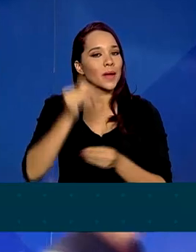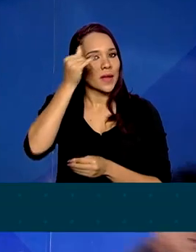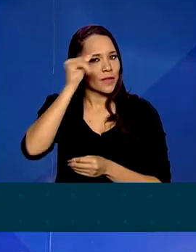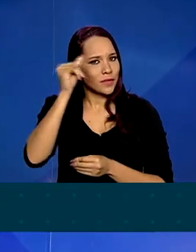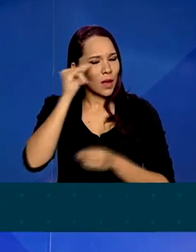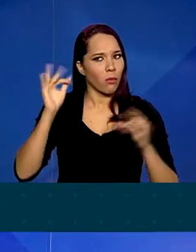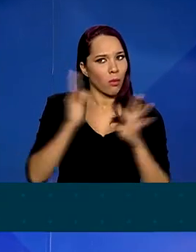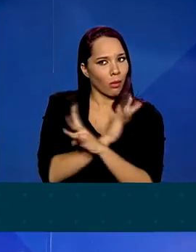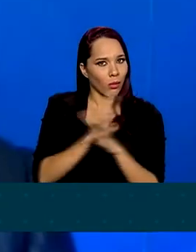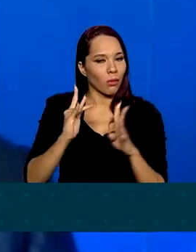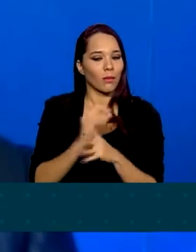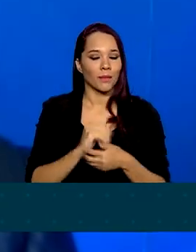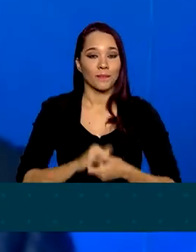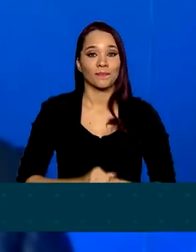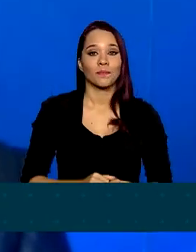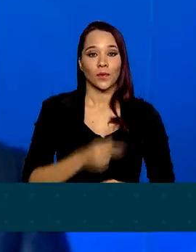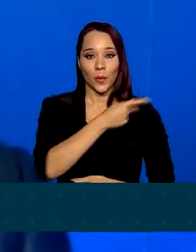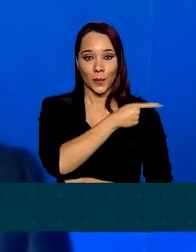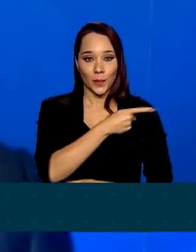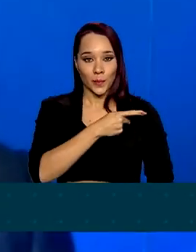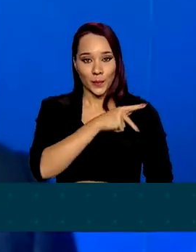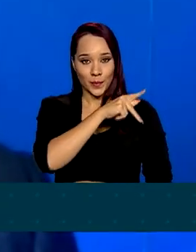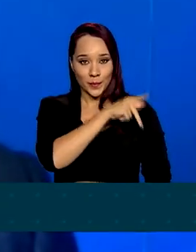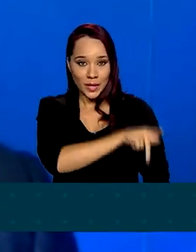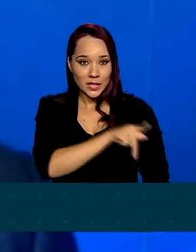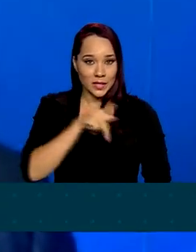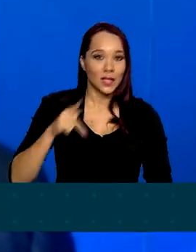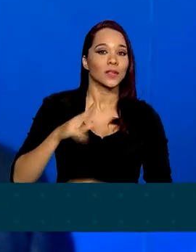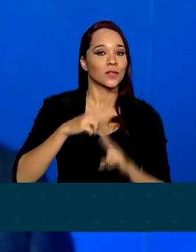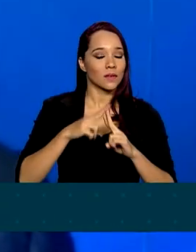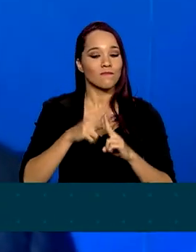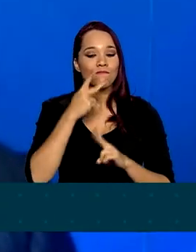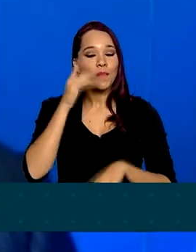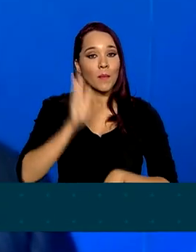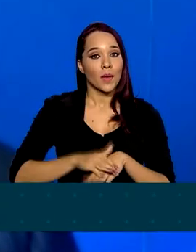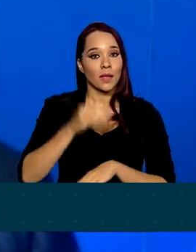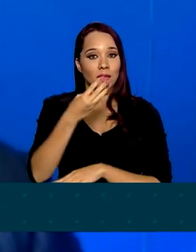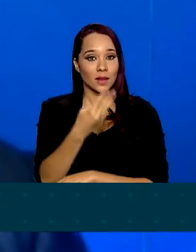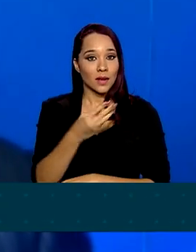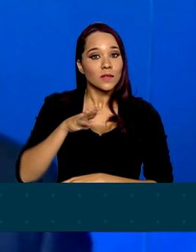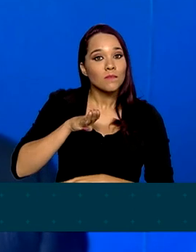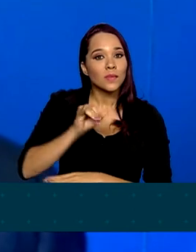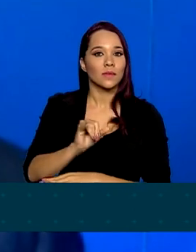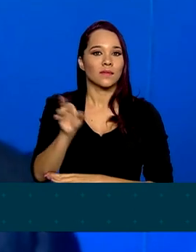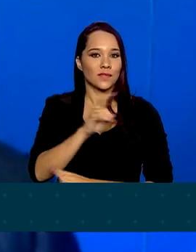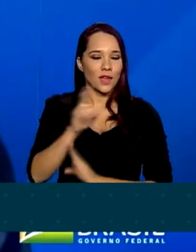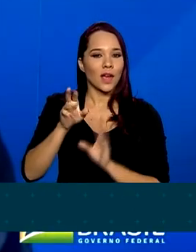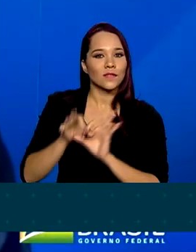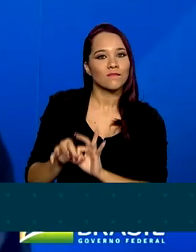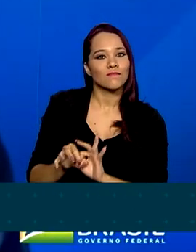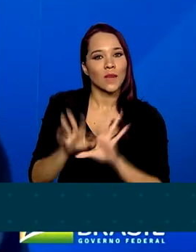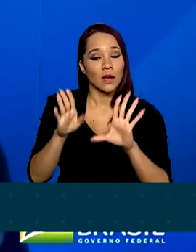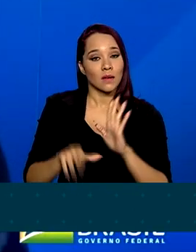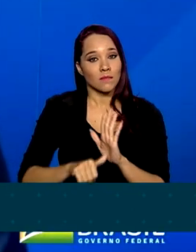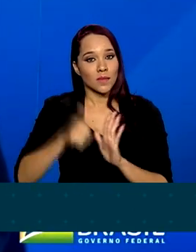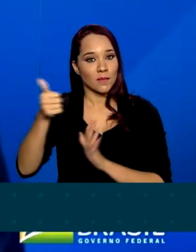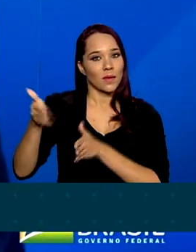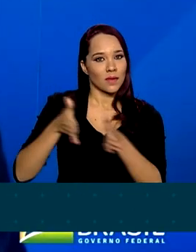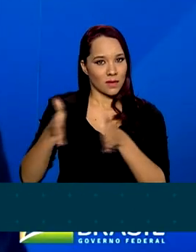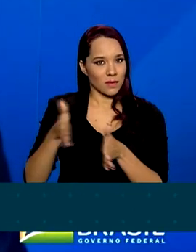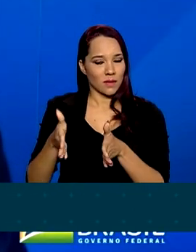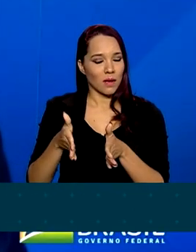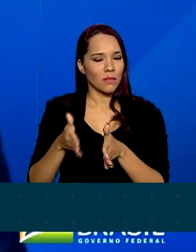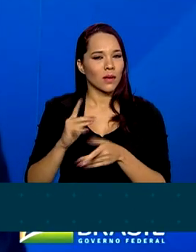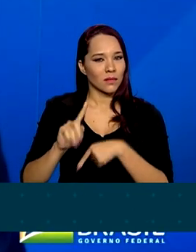aglomerações. O presidente da Caixa afirma que mais de 3 bilhões de reais vão ser disponibilizados nessa primeira etapa